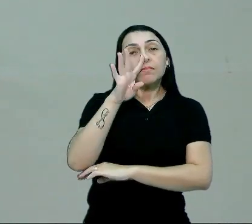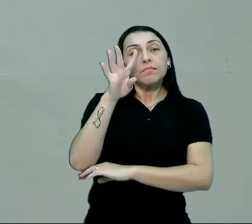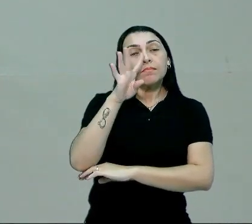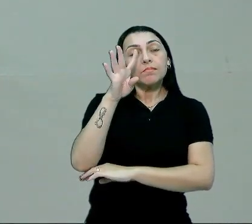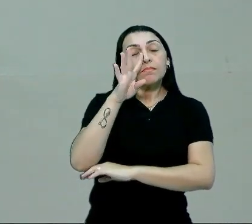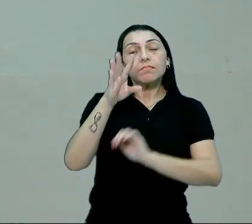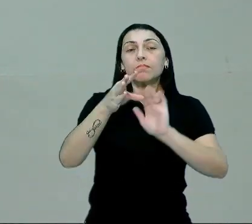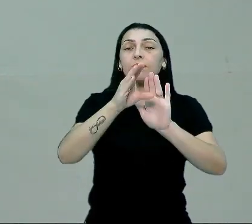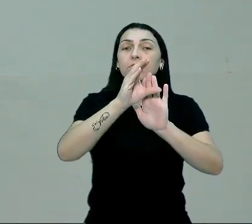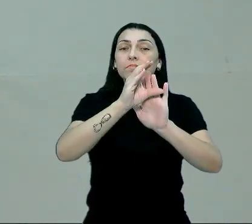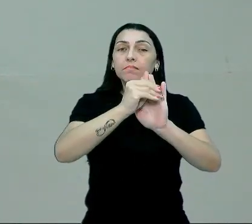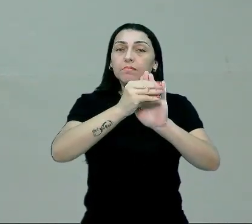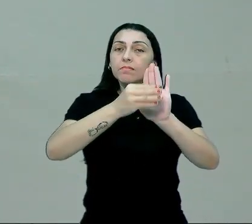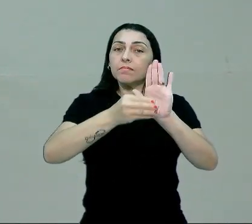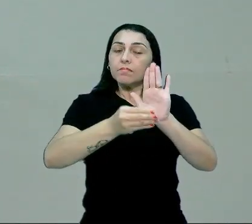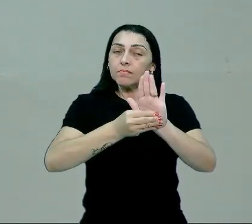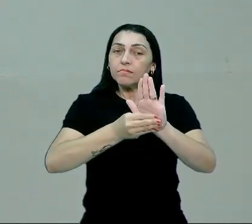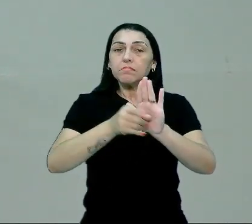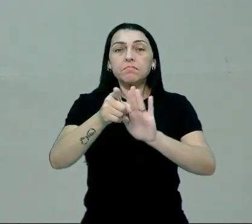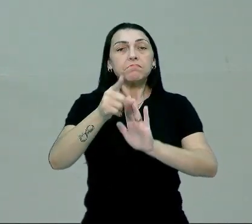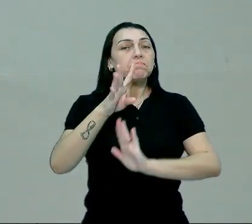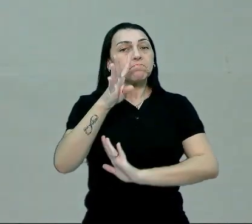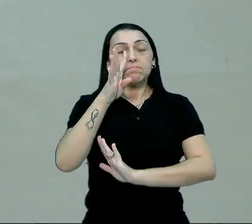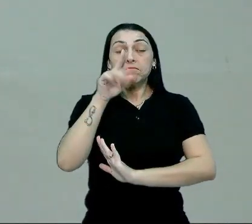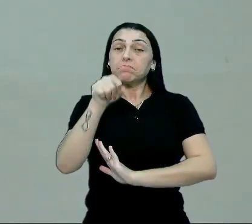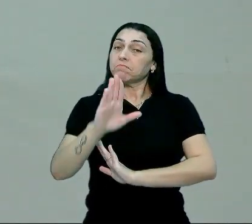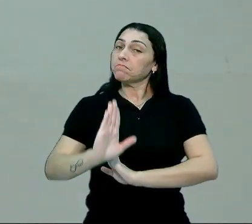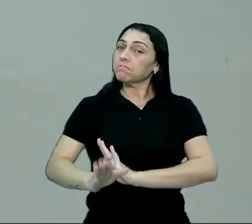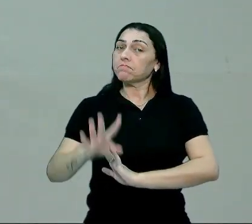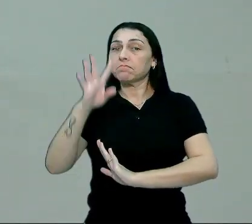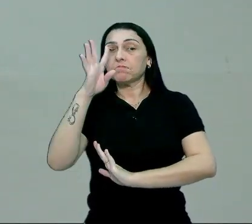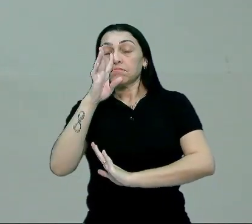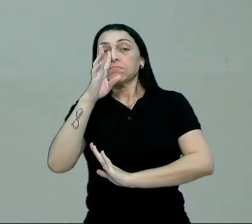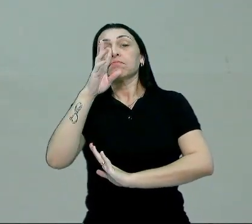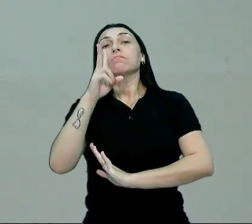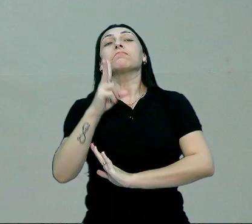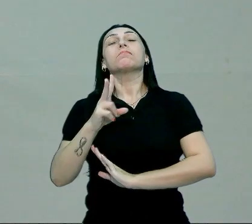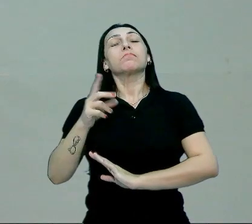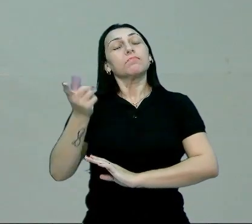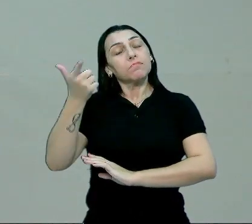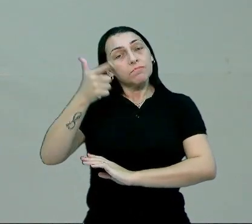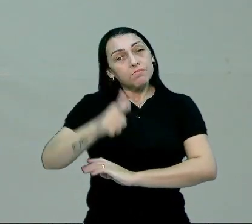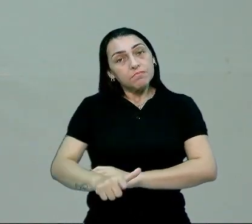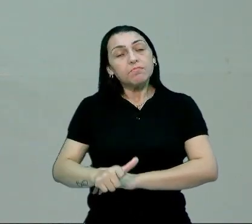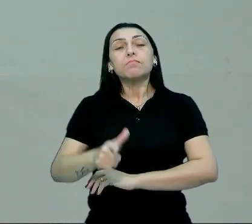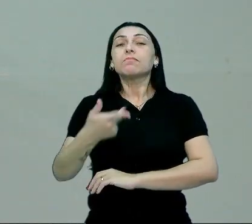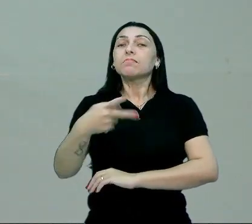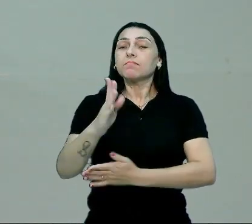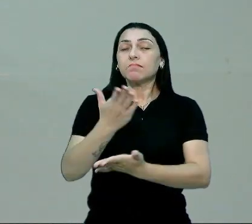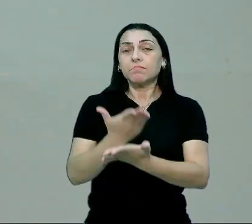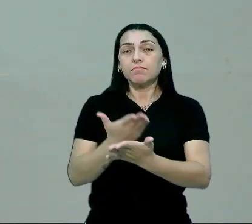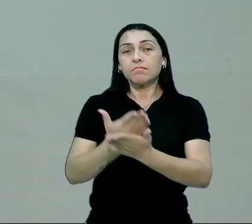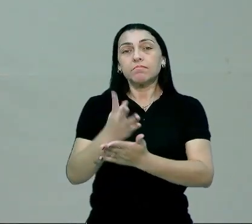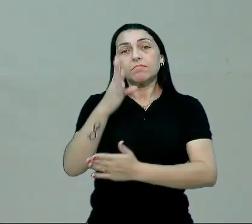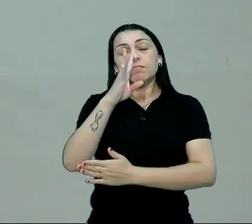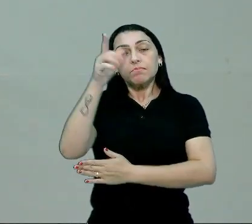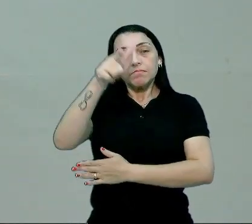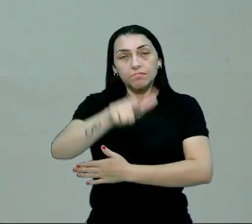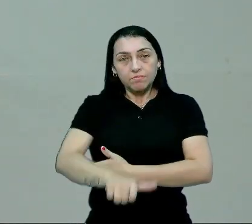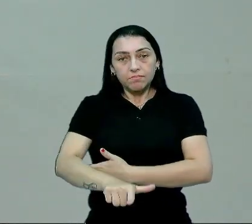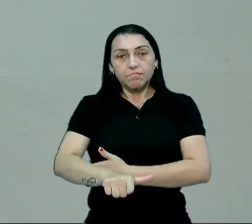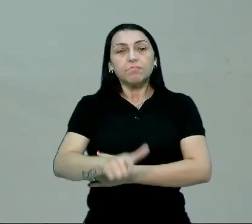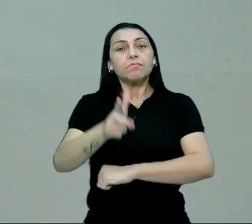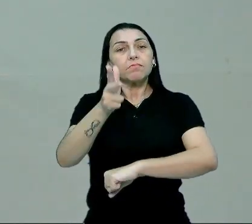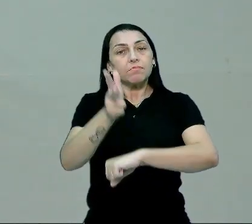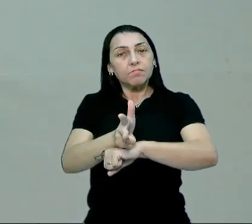assistir esse conteúdo perdido. E para você que já assistiu, reforce, o seu estudo assistindo